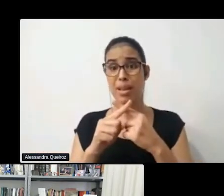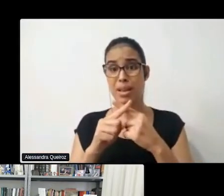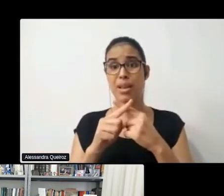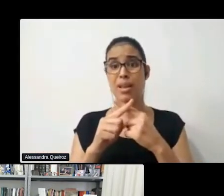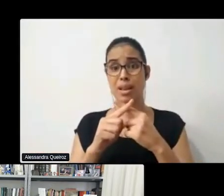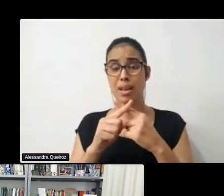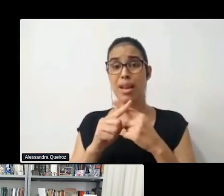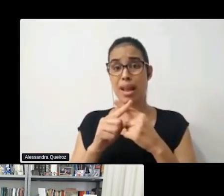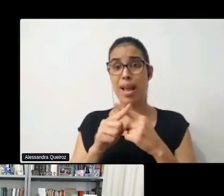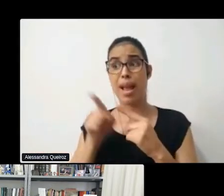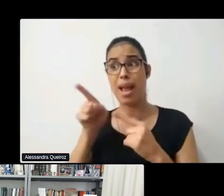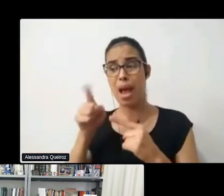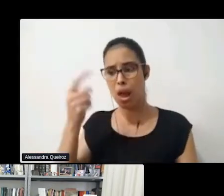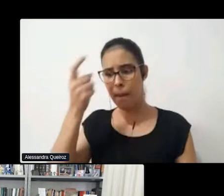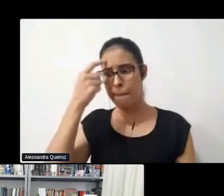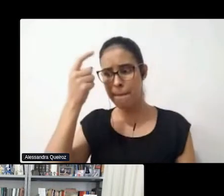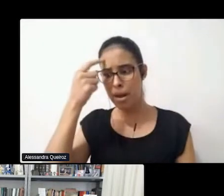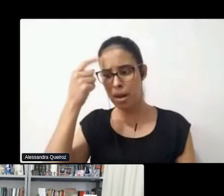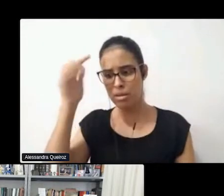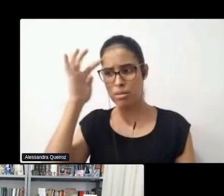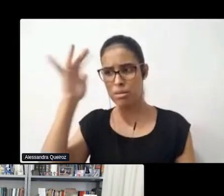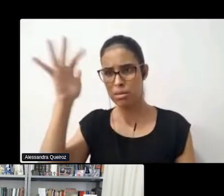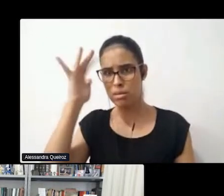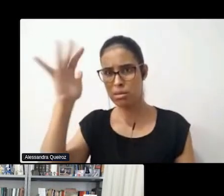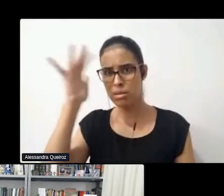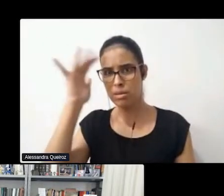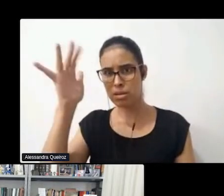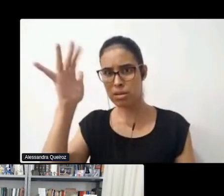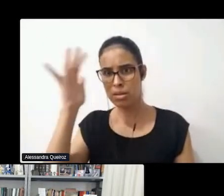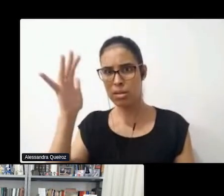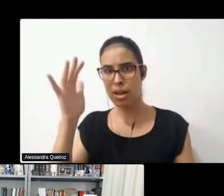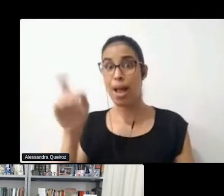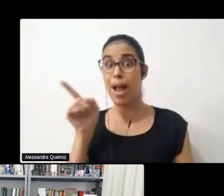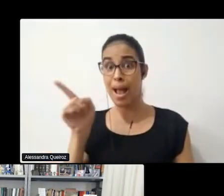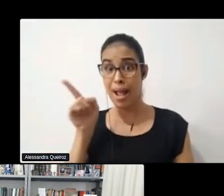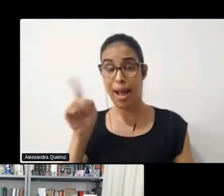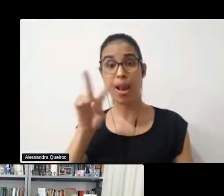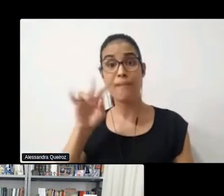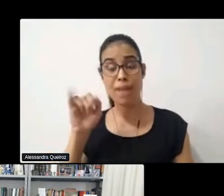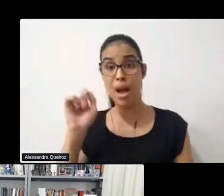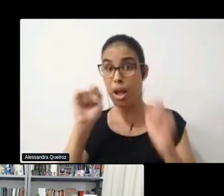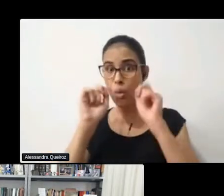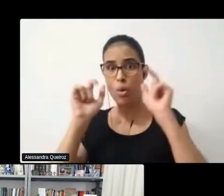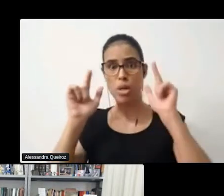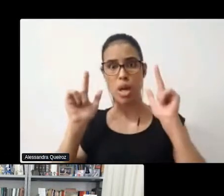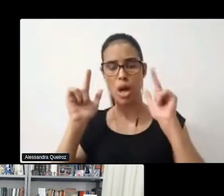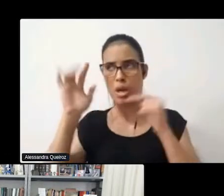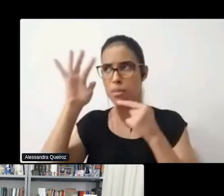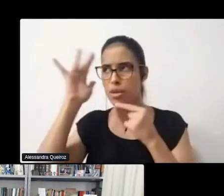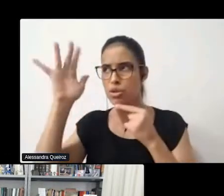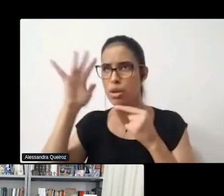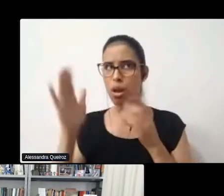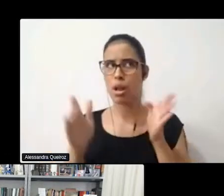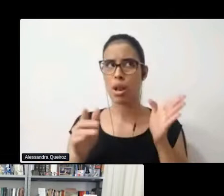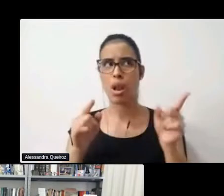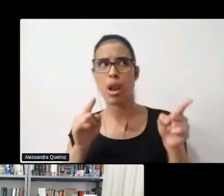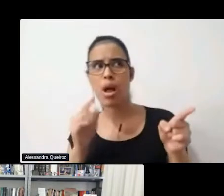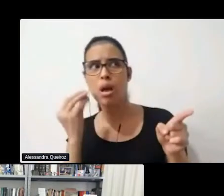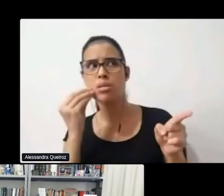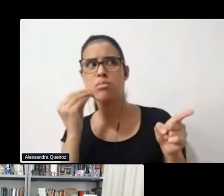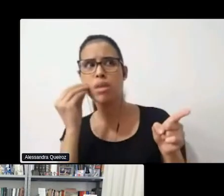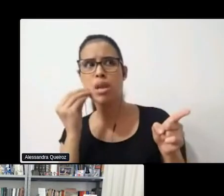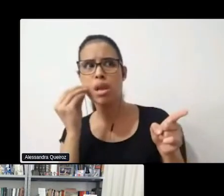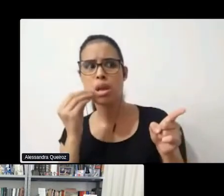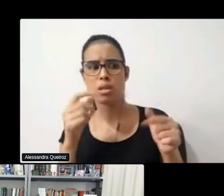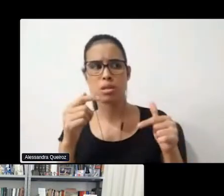digamos assim. Oi, você já pensou sobre isso? Ou você já se questionou, por exemplo, como a experiência do seu colega de trabalho,